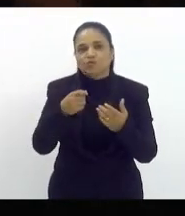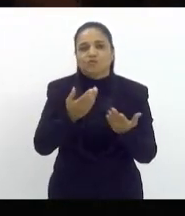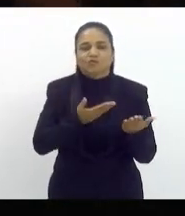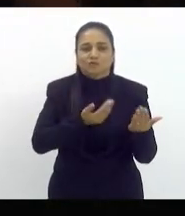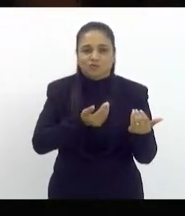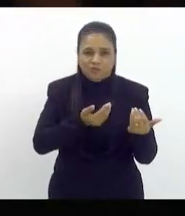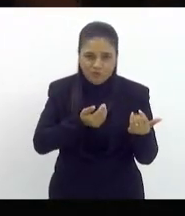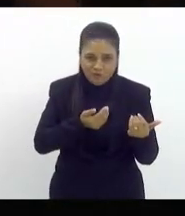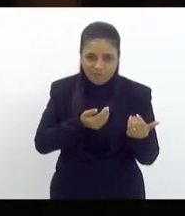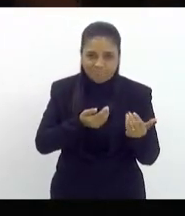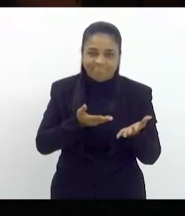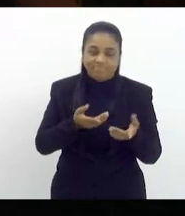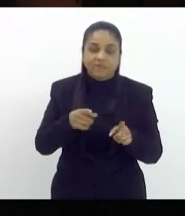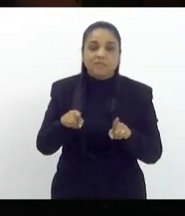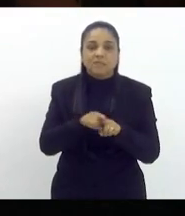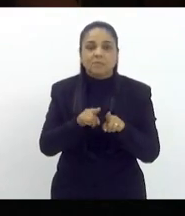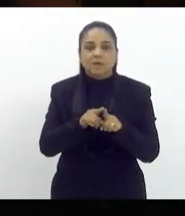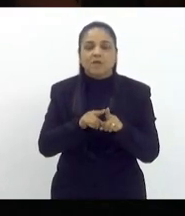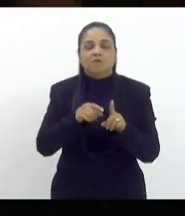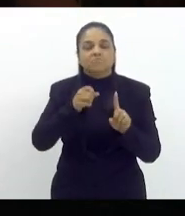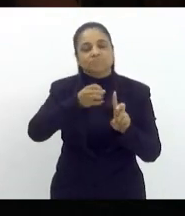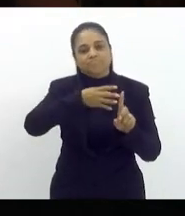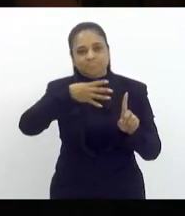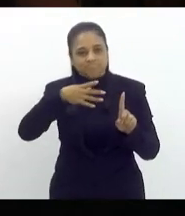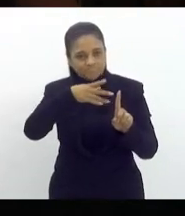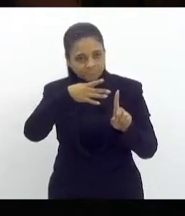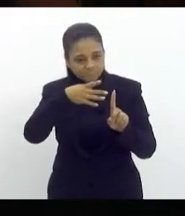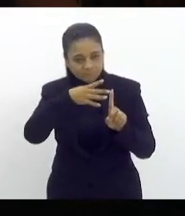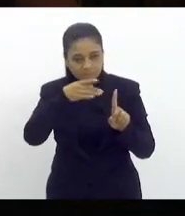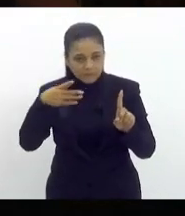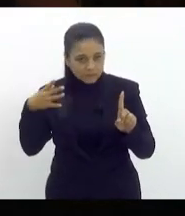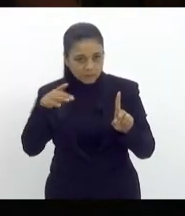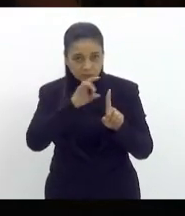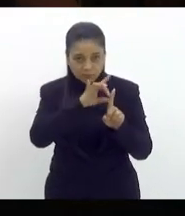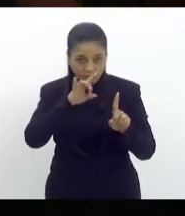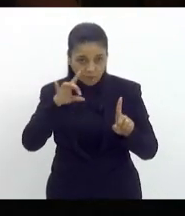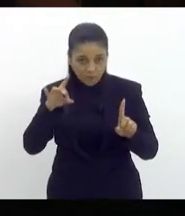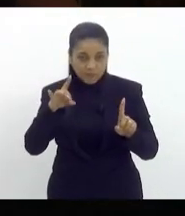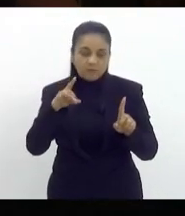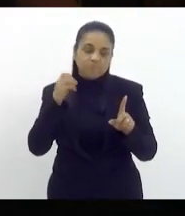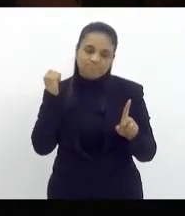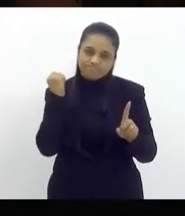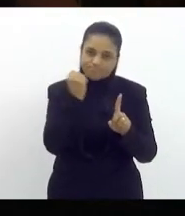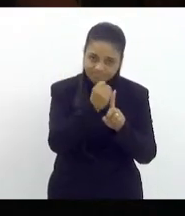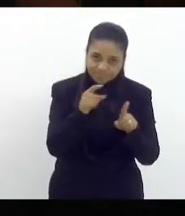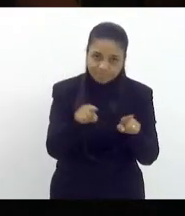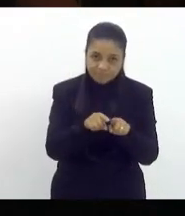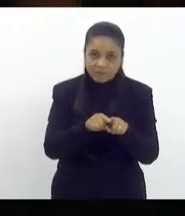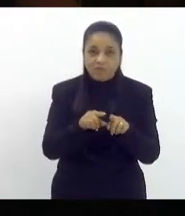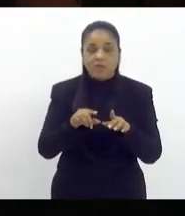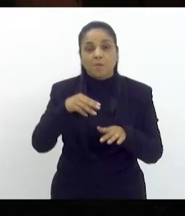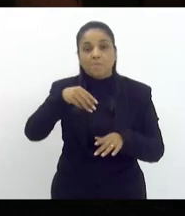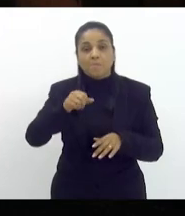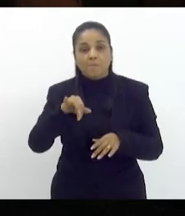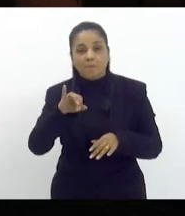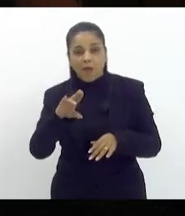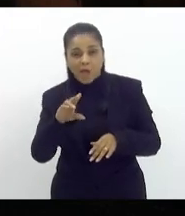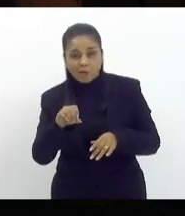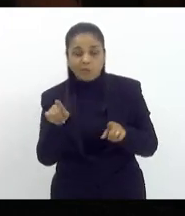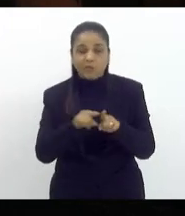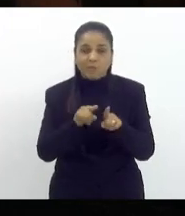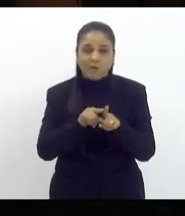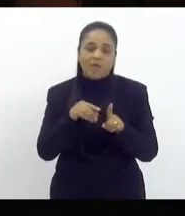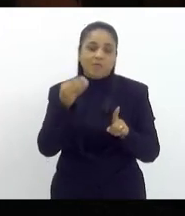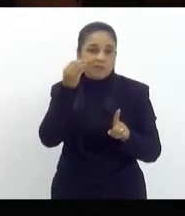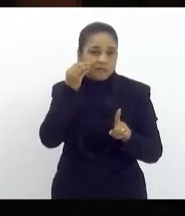transfobia seguido de assassinato em maio foram duas tentativas de feminicídio uma mulher de 34 anos